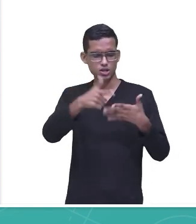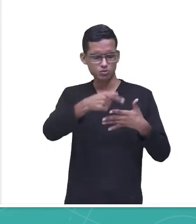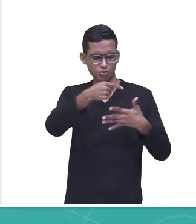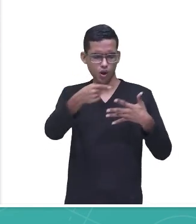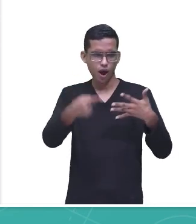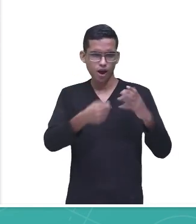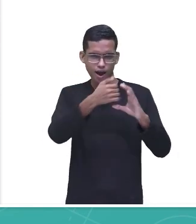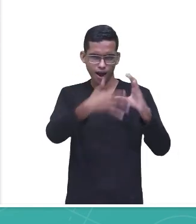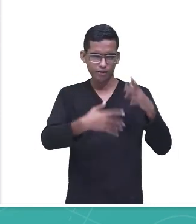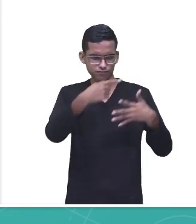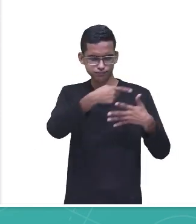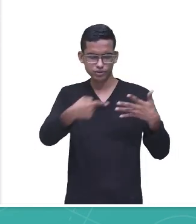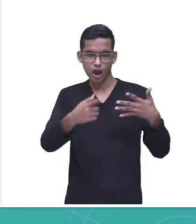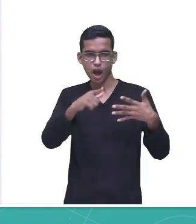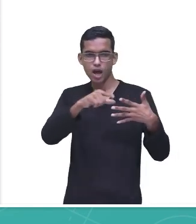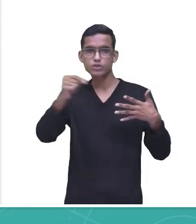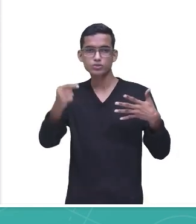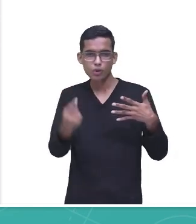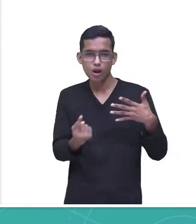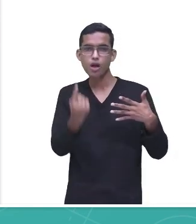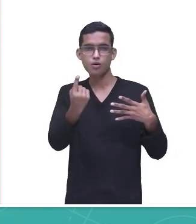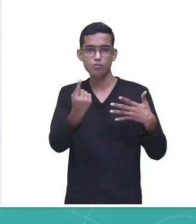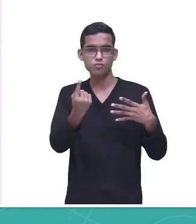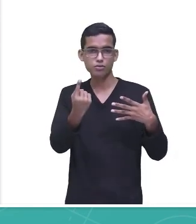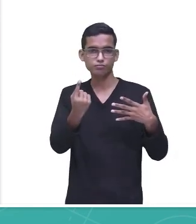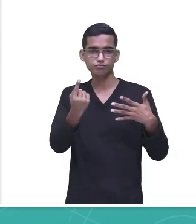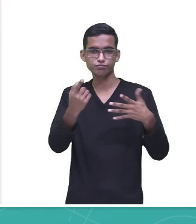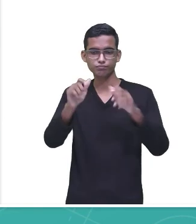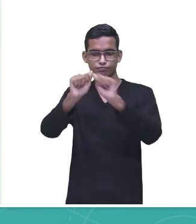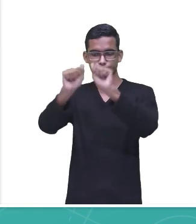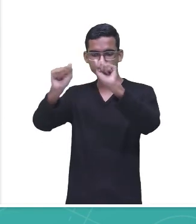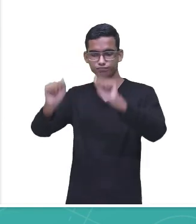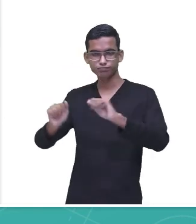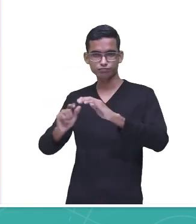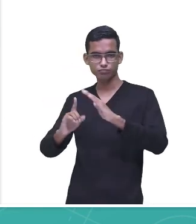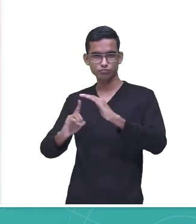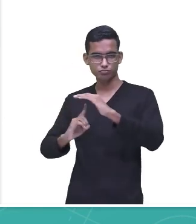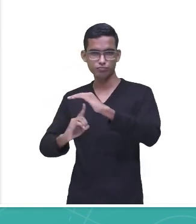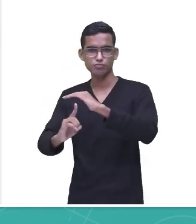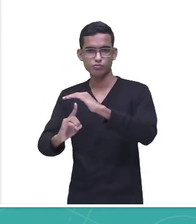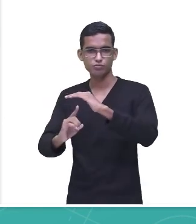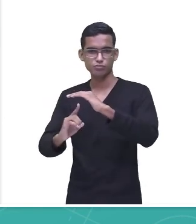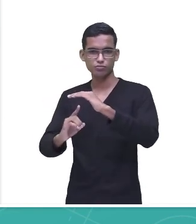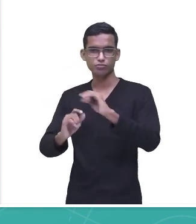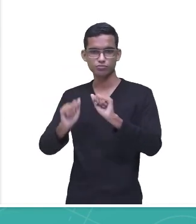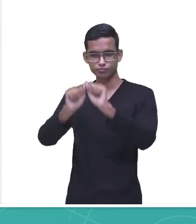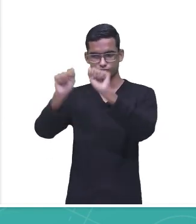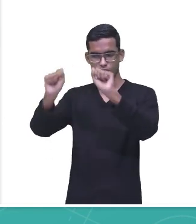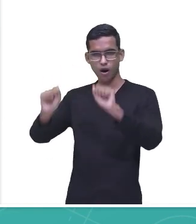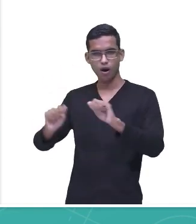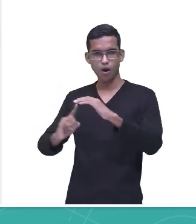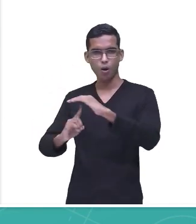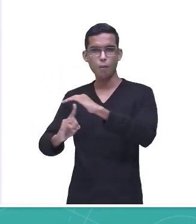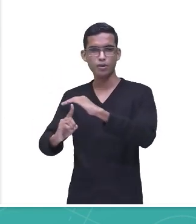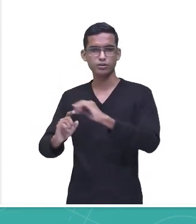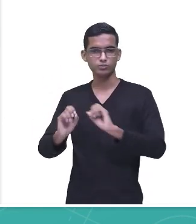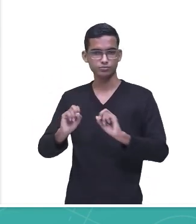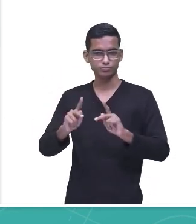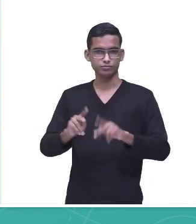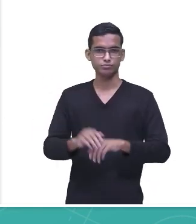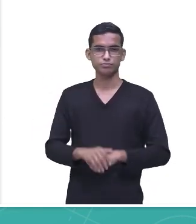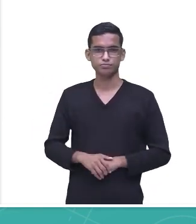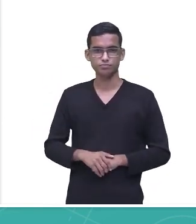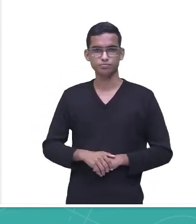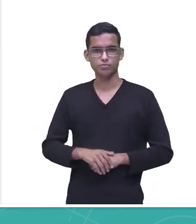e na escultura. Como eu falei para vocês no início da aula, a arte românica é aquela arte